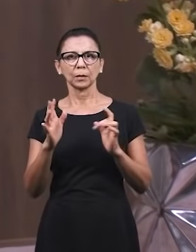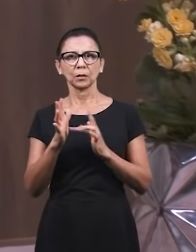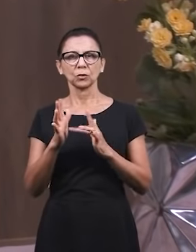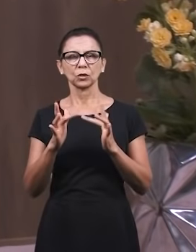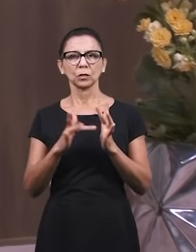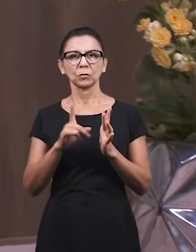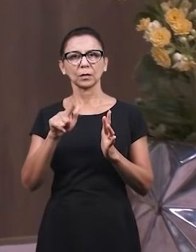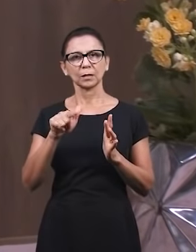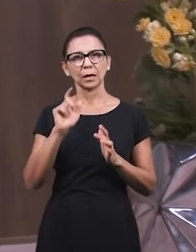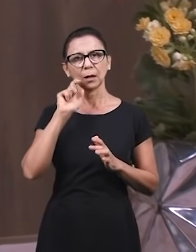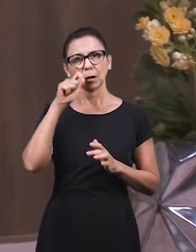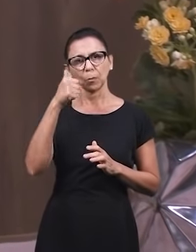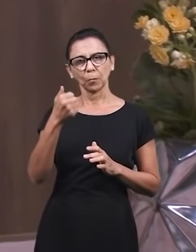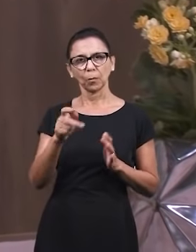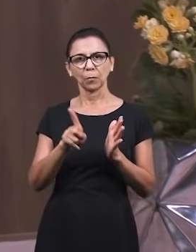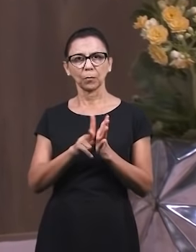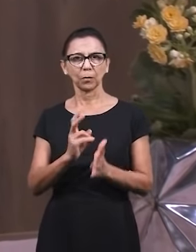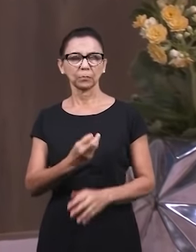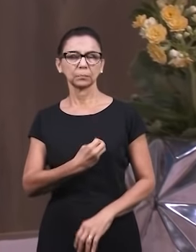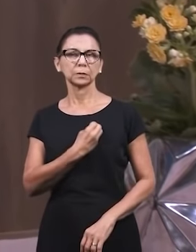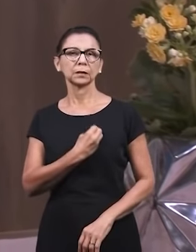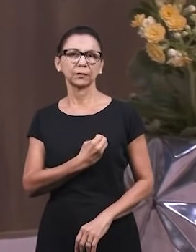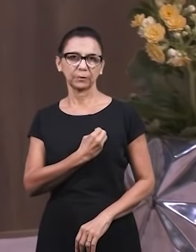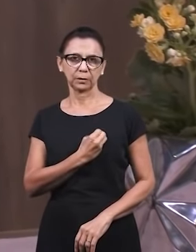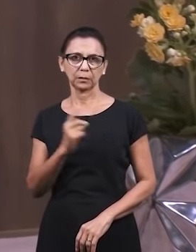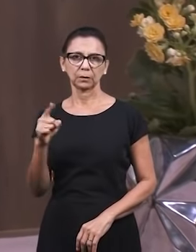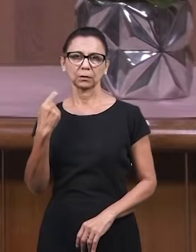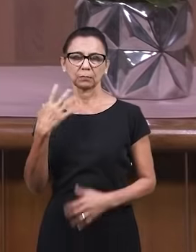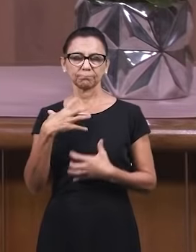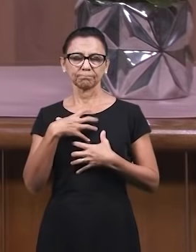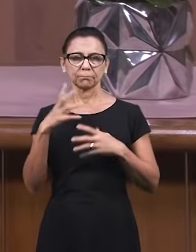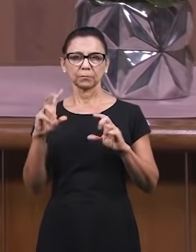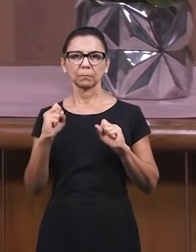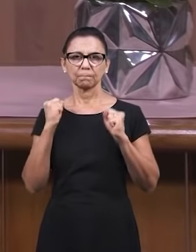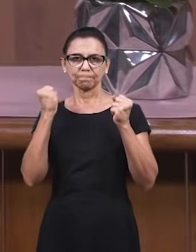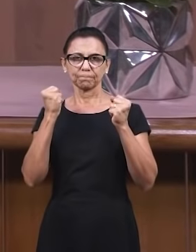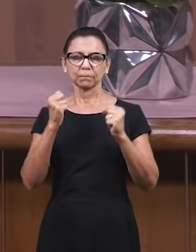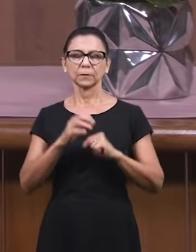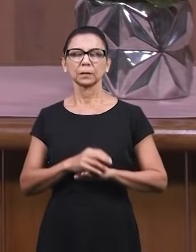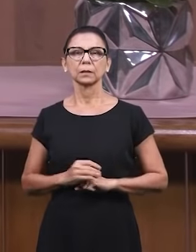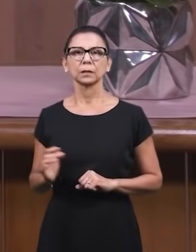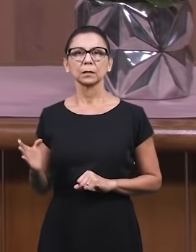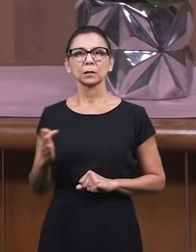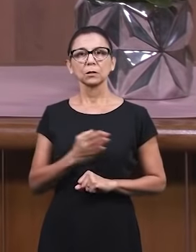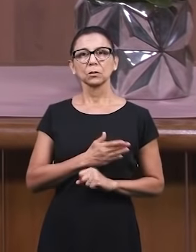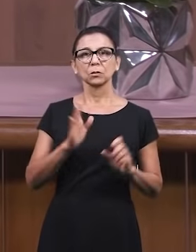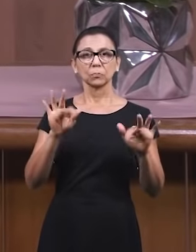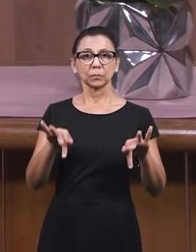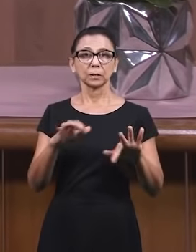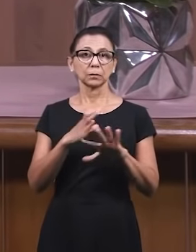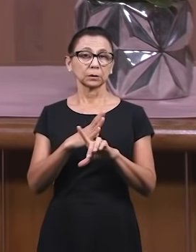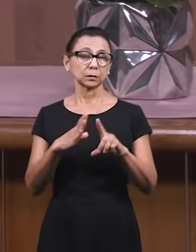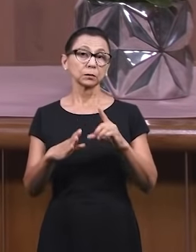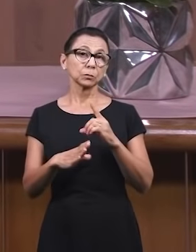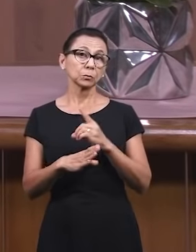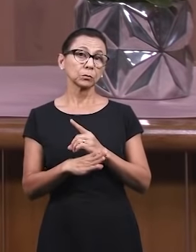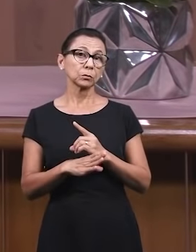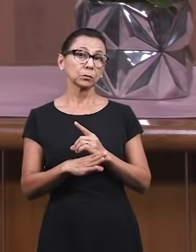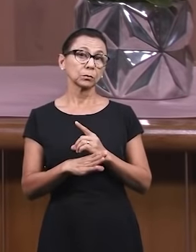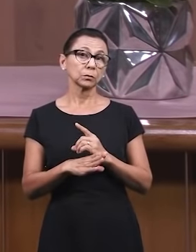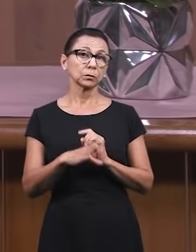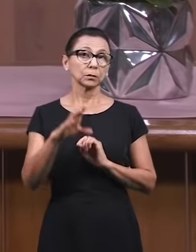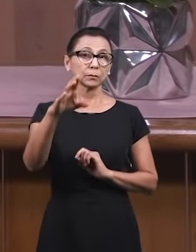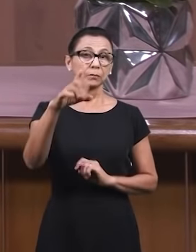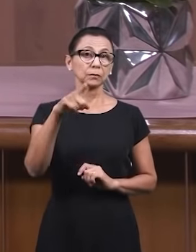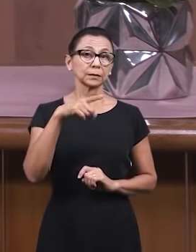É isso que ele é para nós. E isso nos fortalece. Nós estamos chegando ao final desse momento, ao final desse culto. E